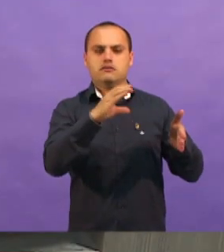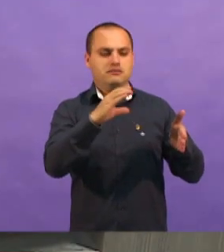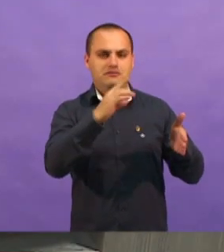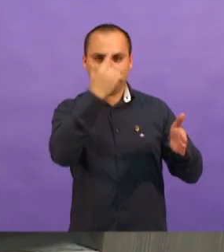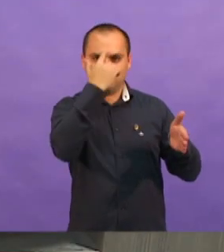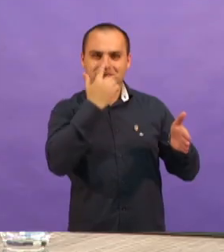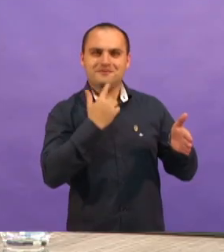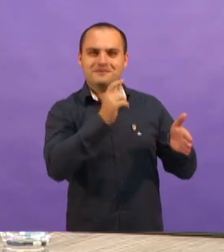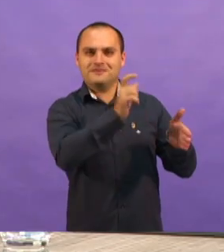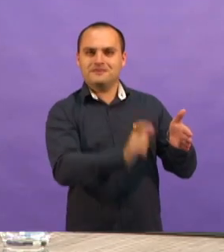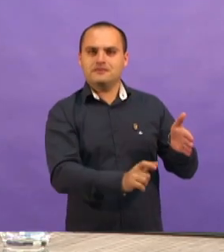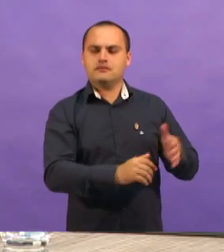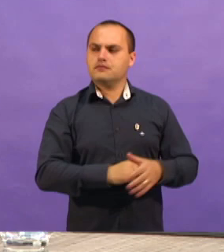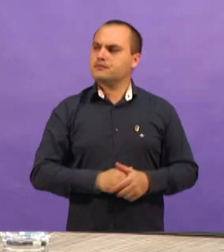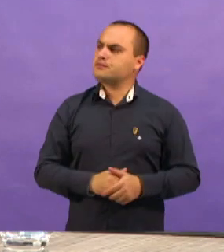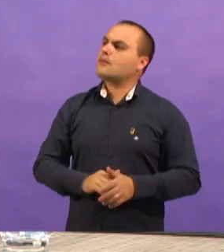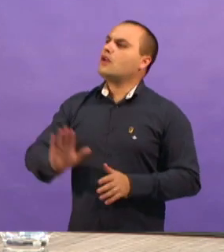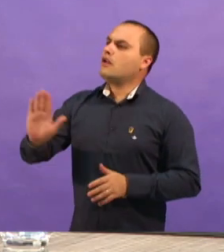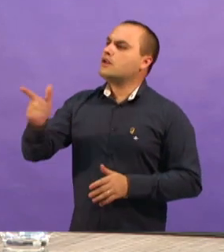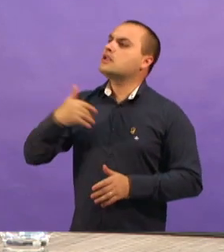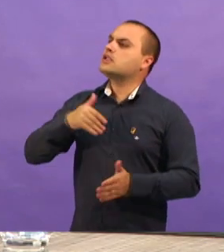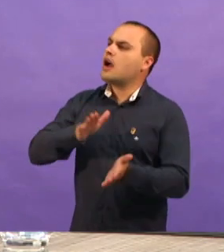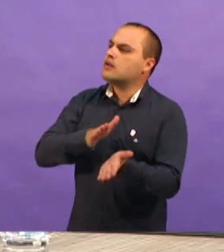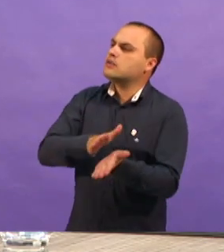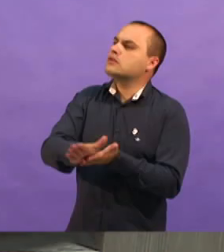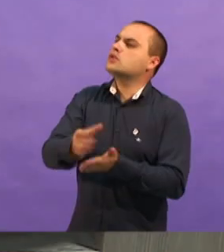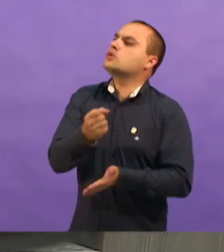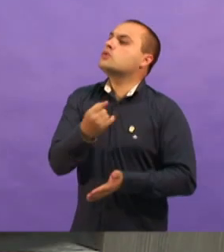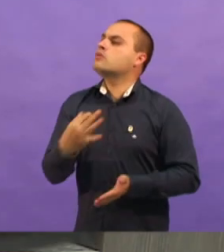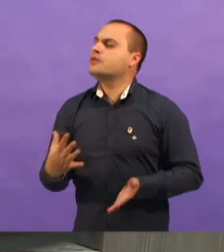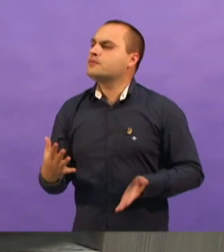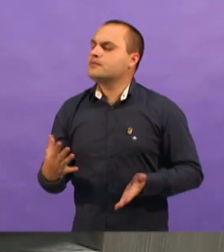já editou quantas edições? Desde